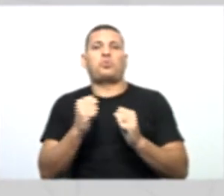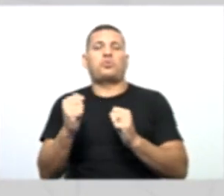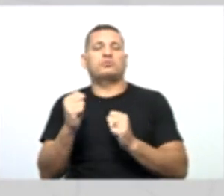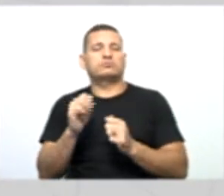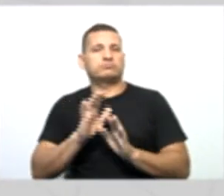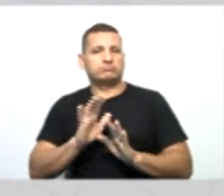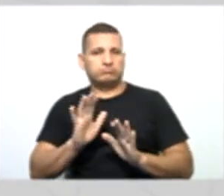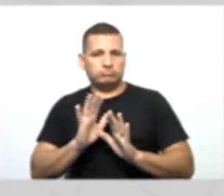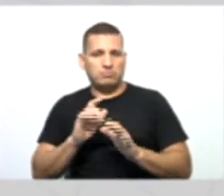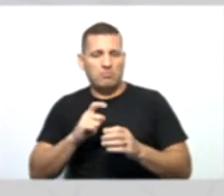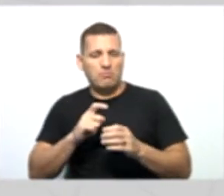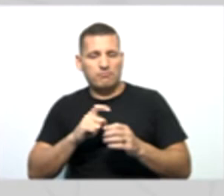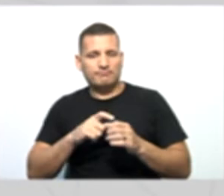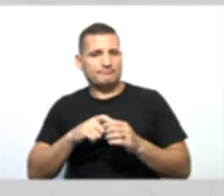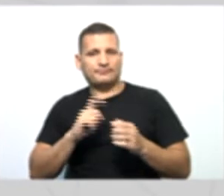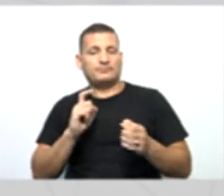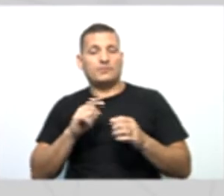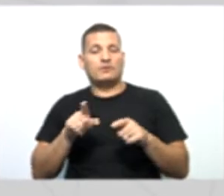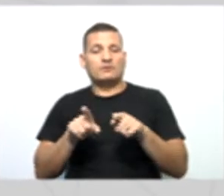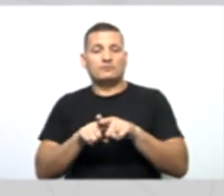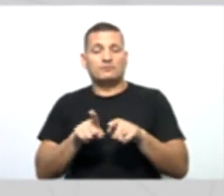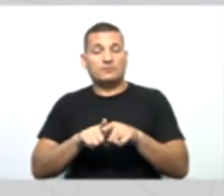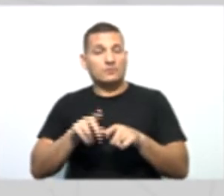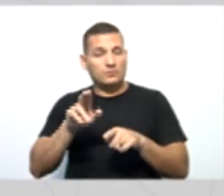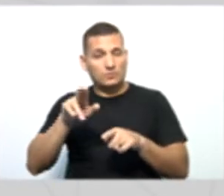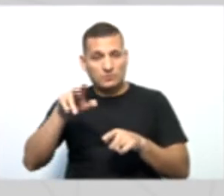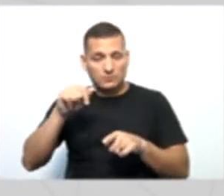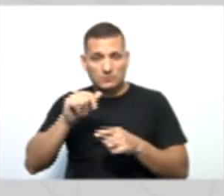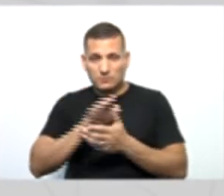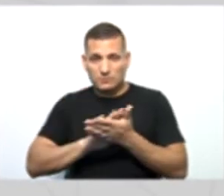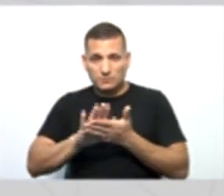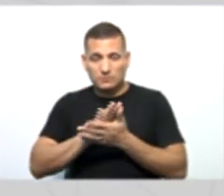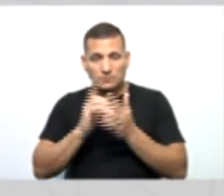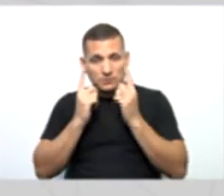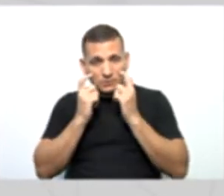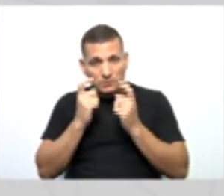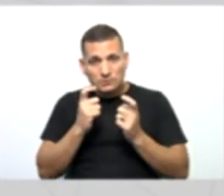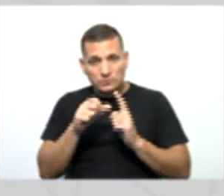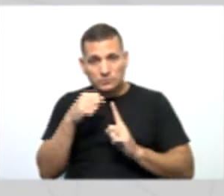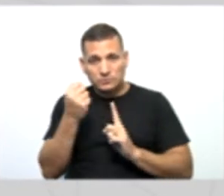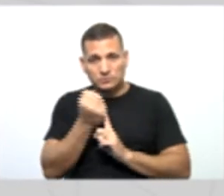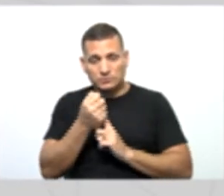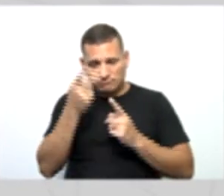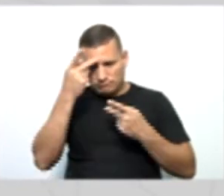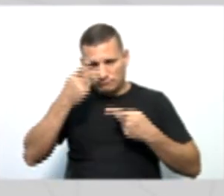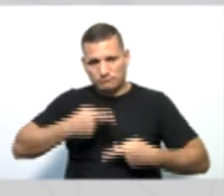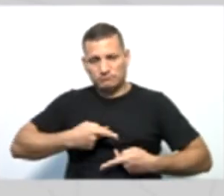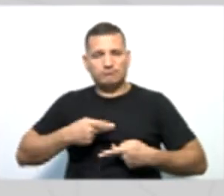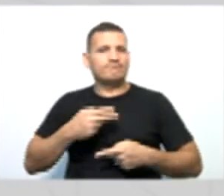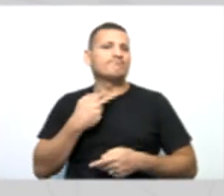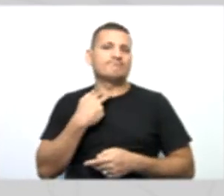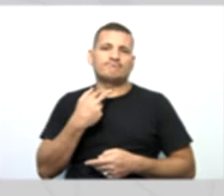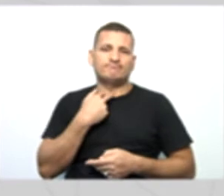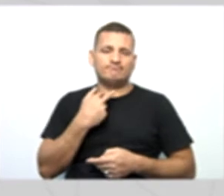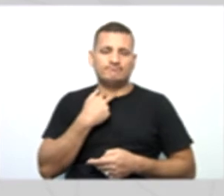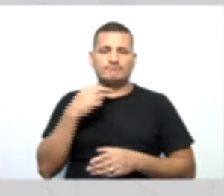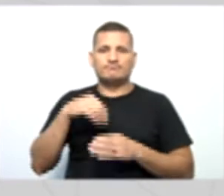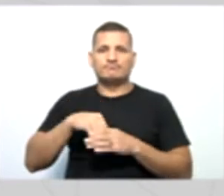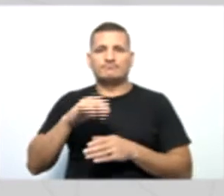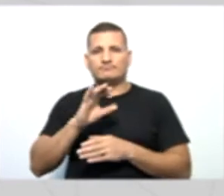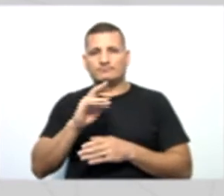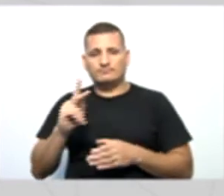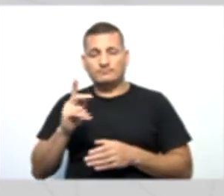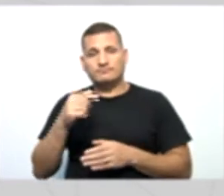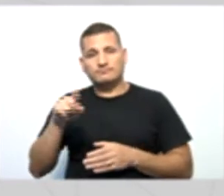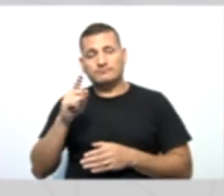e democracia e nunca não possuir interesse social próprio dentro da cooperativa. E aí vocês vão